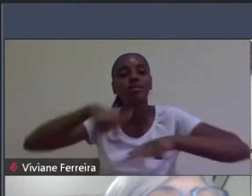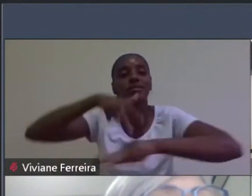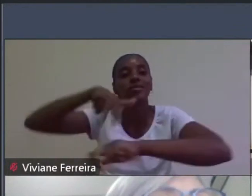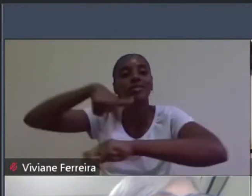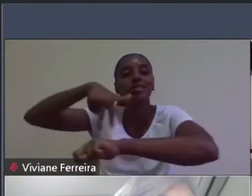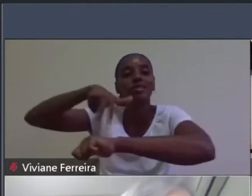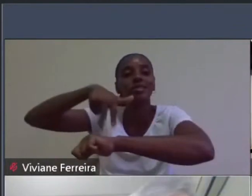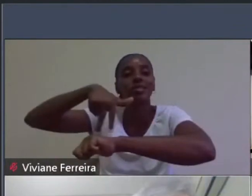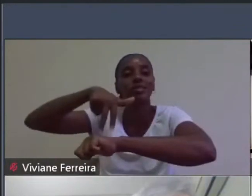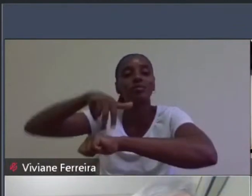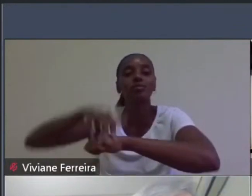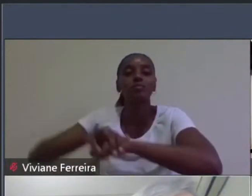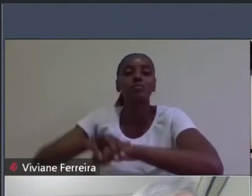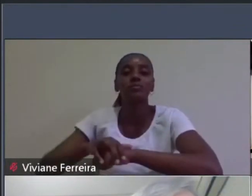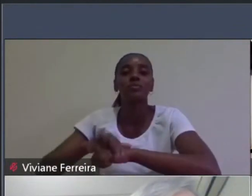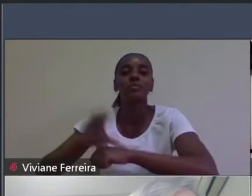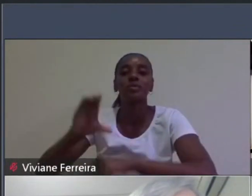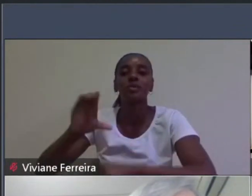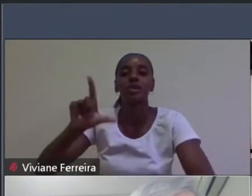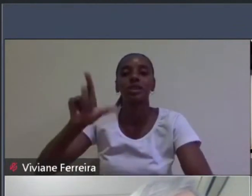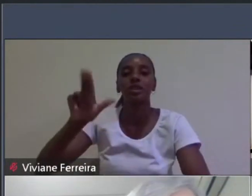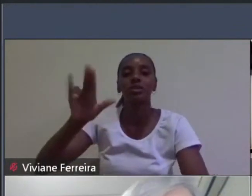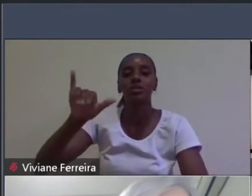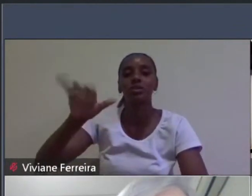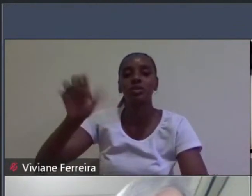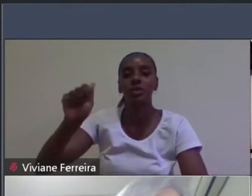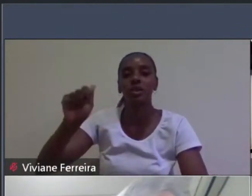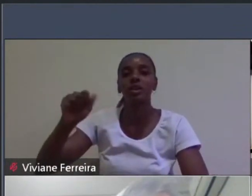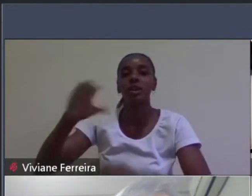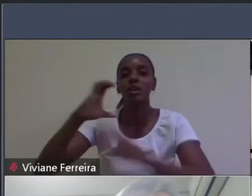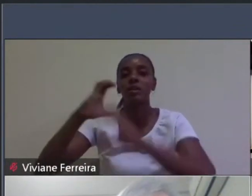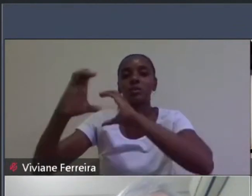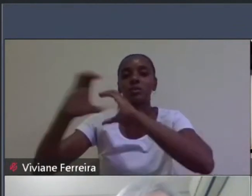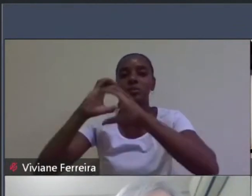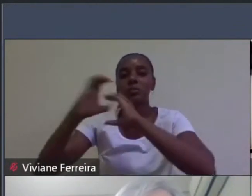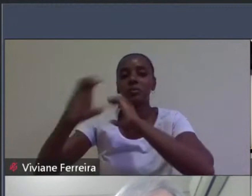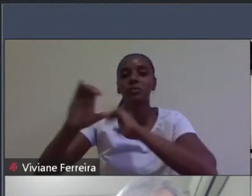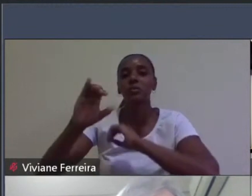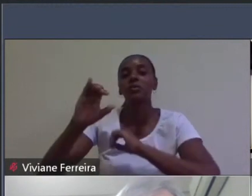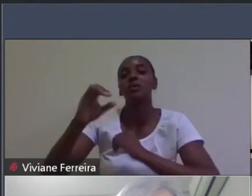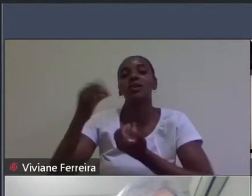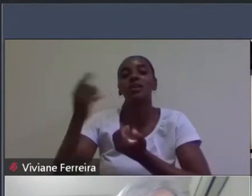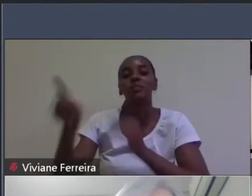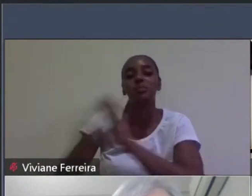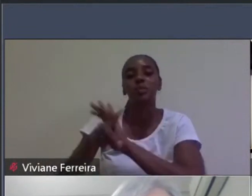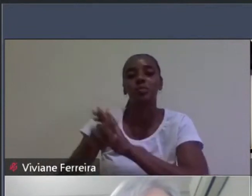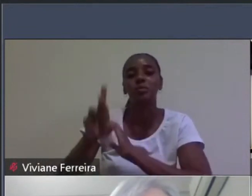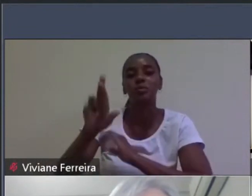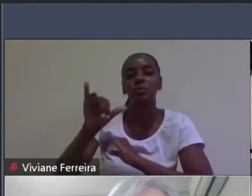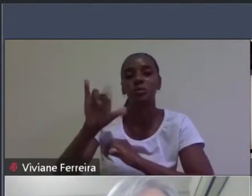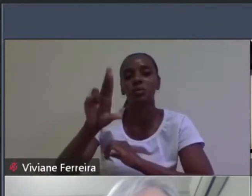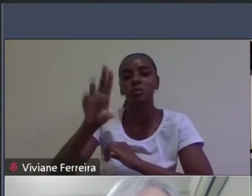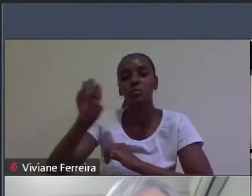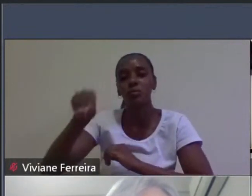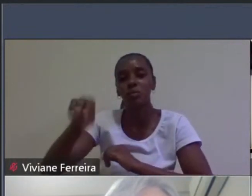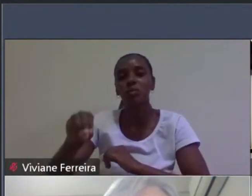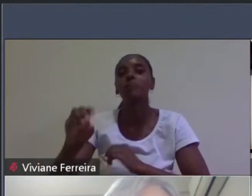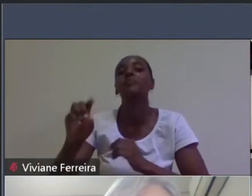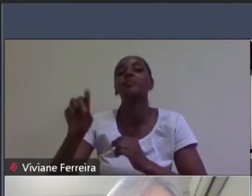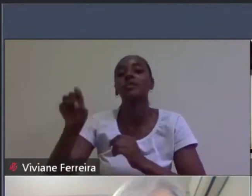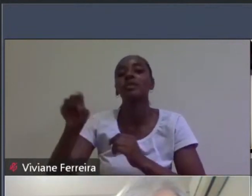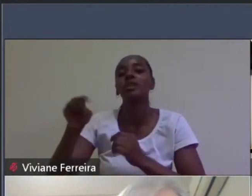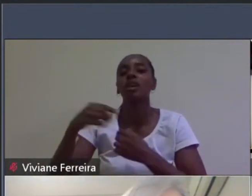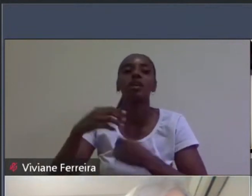Te amo, Cláudia. A Cláudia é minha comunicação do Instituto Rumo. Fechou, Clau, fechou. Te